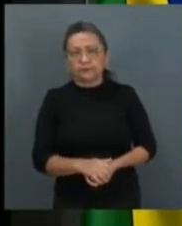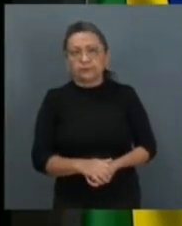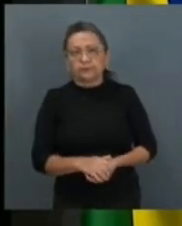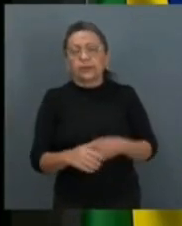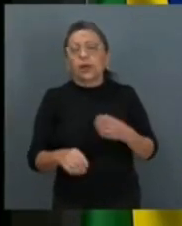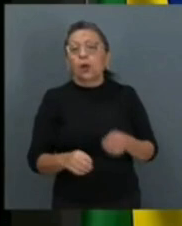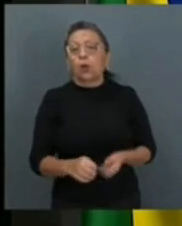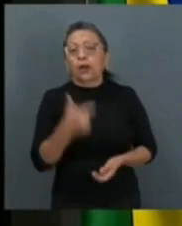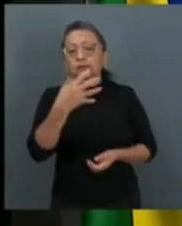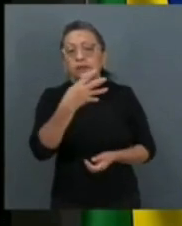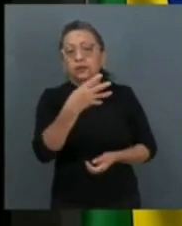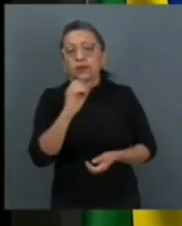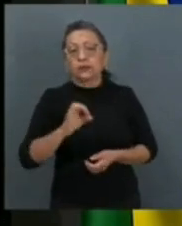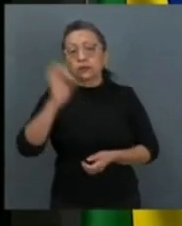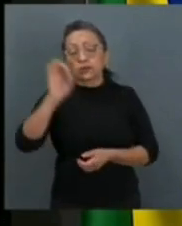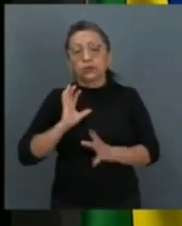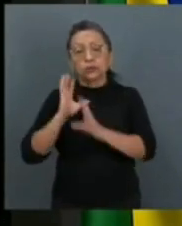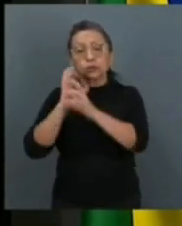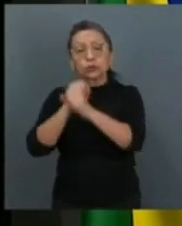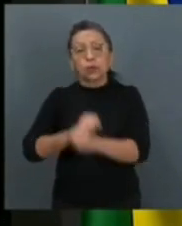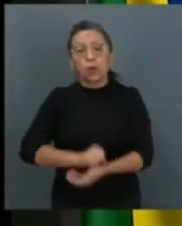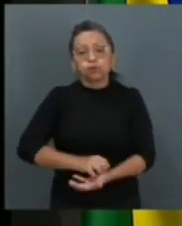Quase 40% desse volume